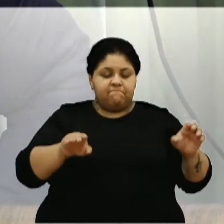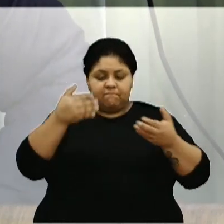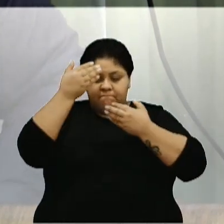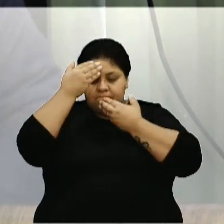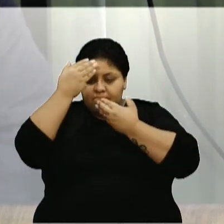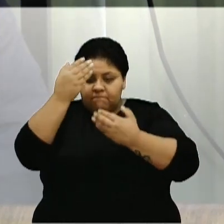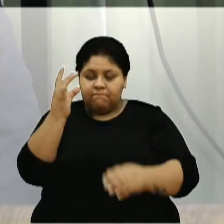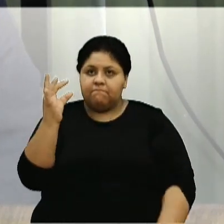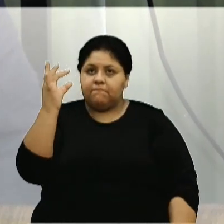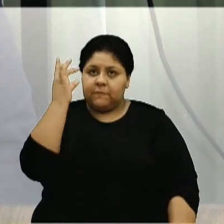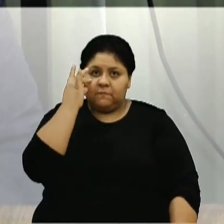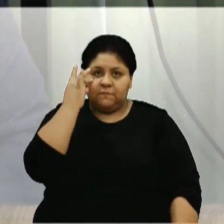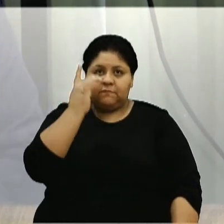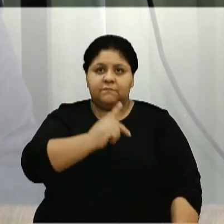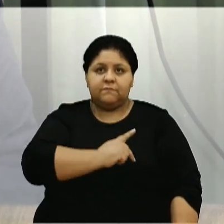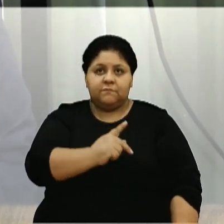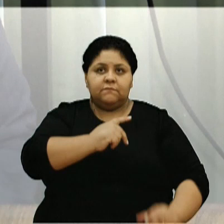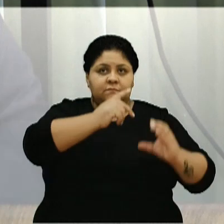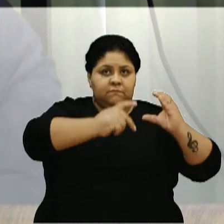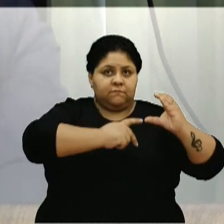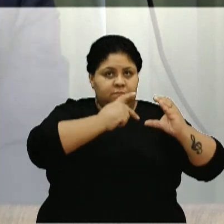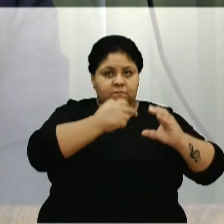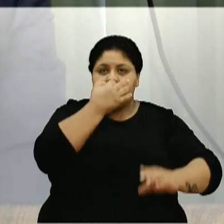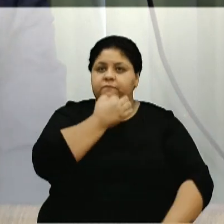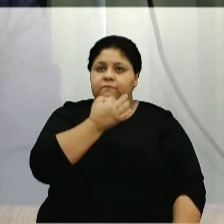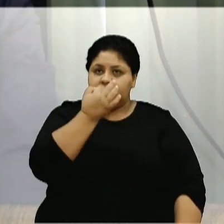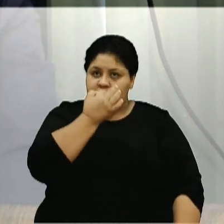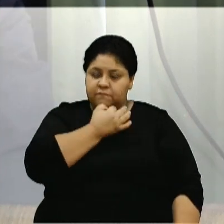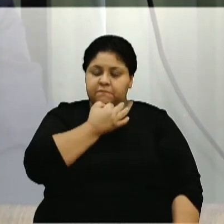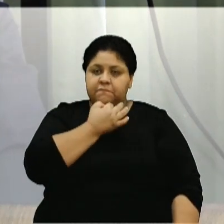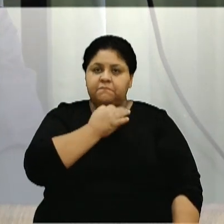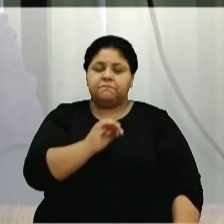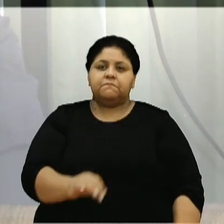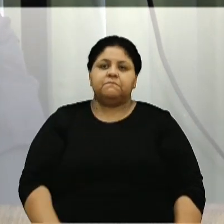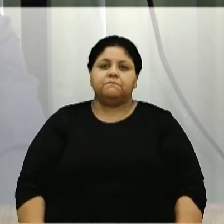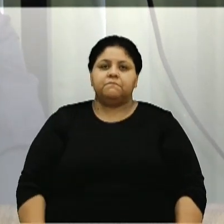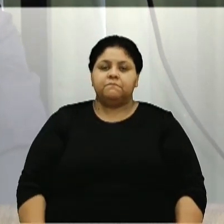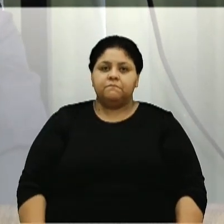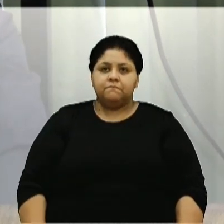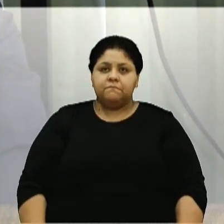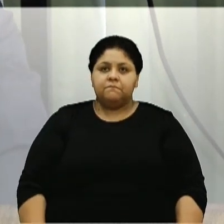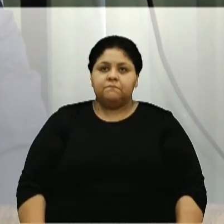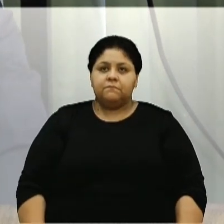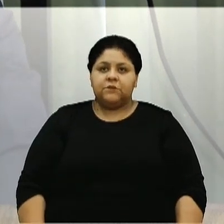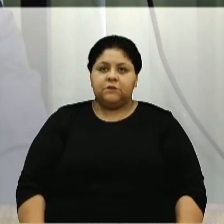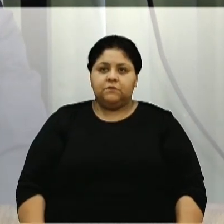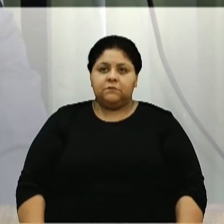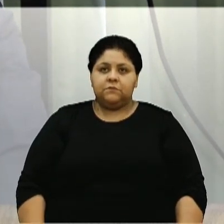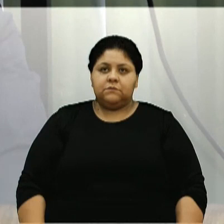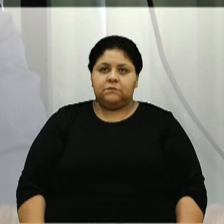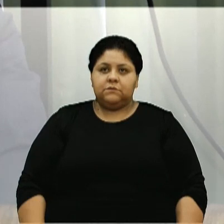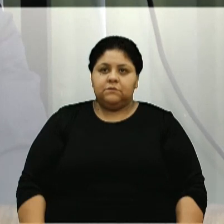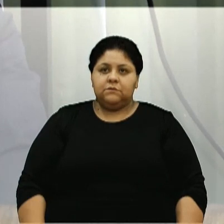também a presença da nossa presidente da Câmara Municipal de Caxias do Sul, vereadora Marisol Santo.